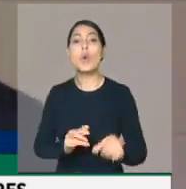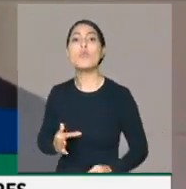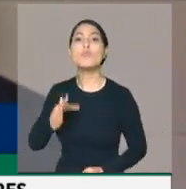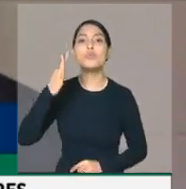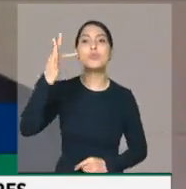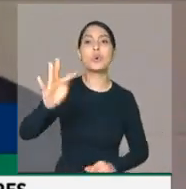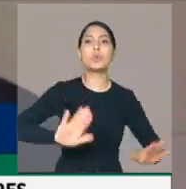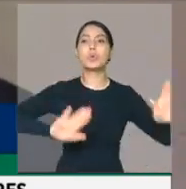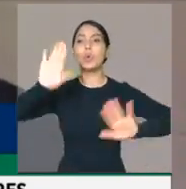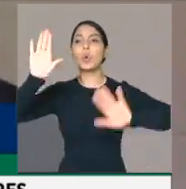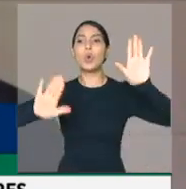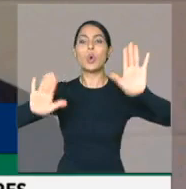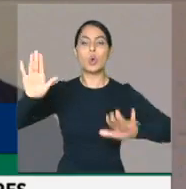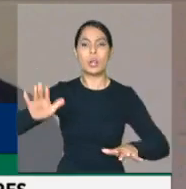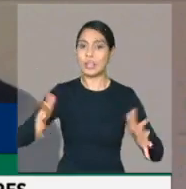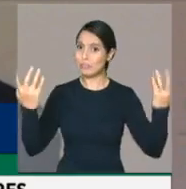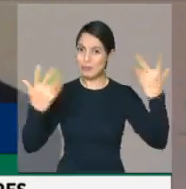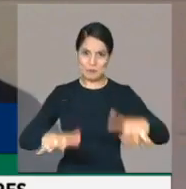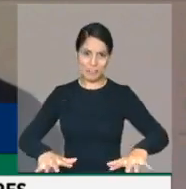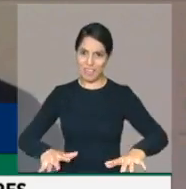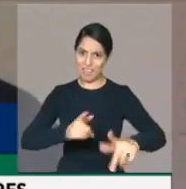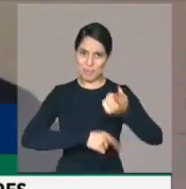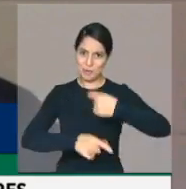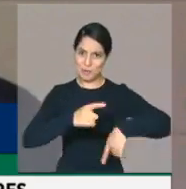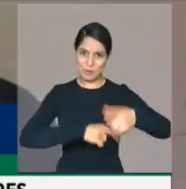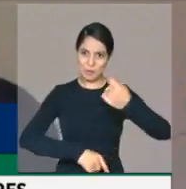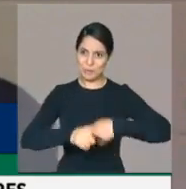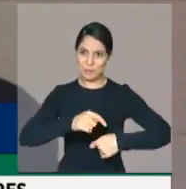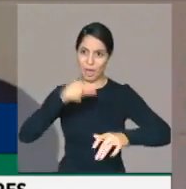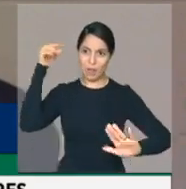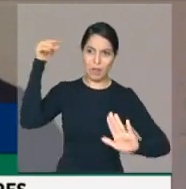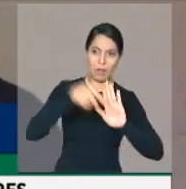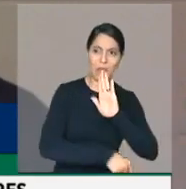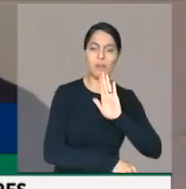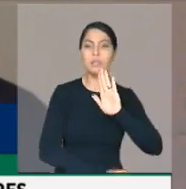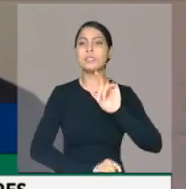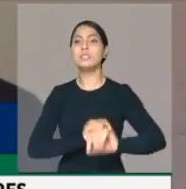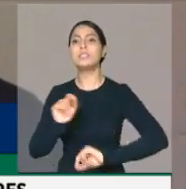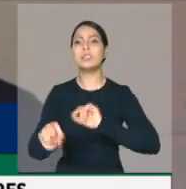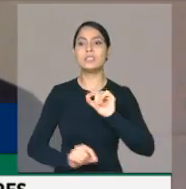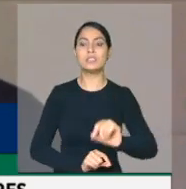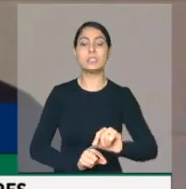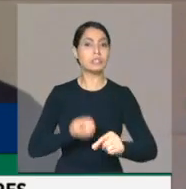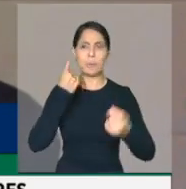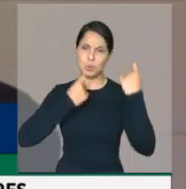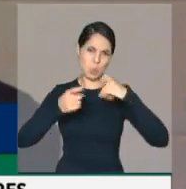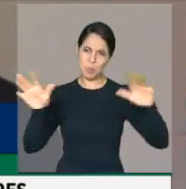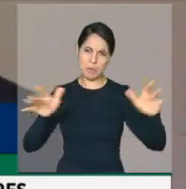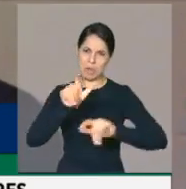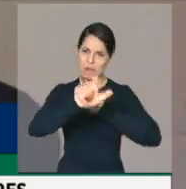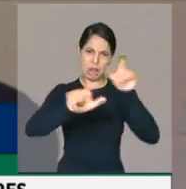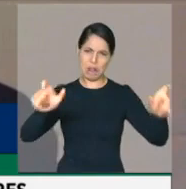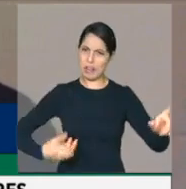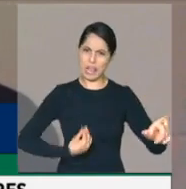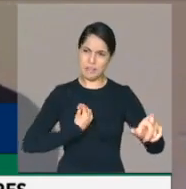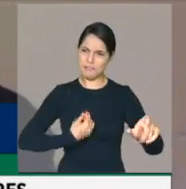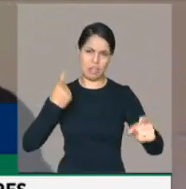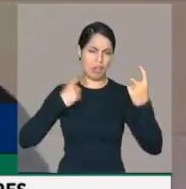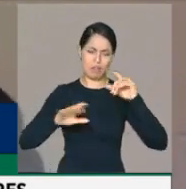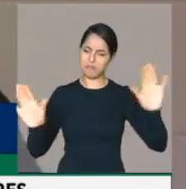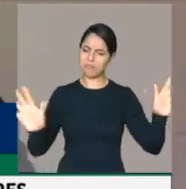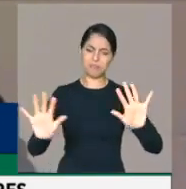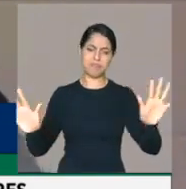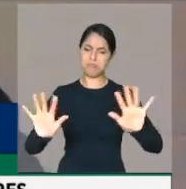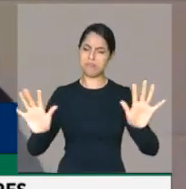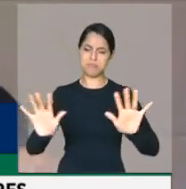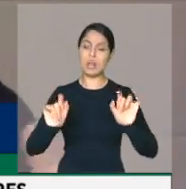não quer que a economia caia, porque ele quer que a sua reeleição seja garantida. Ele não está preocupado com as pessoas, com a vida das pessoas. Ele